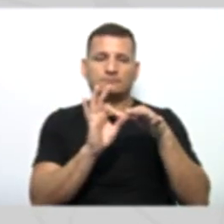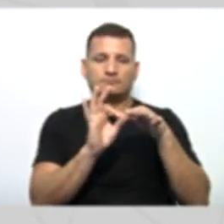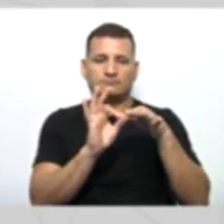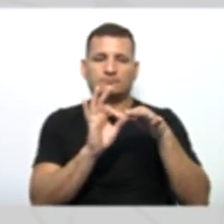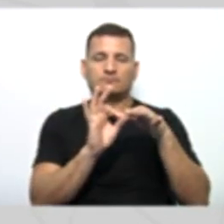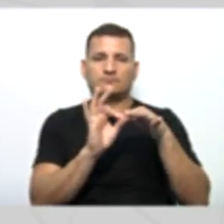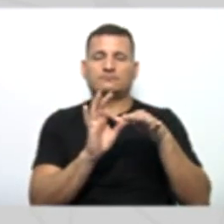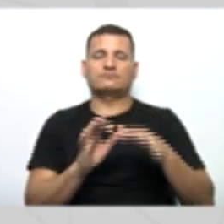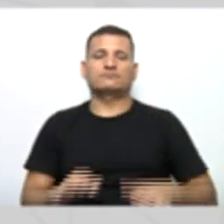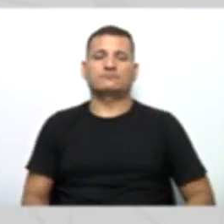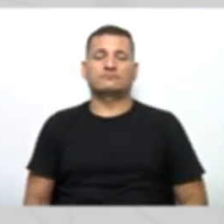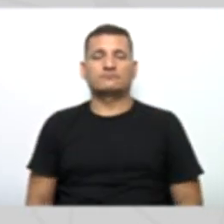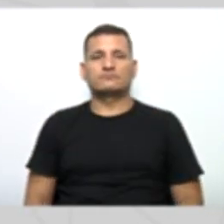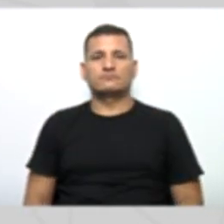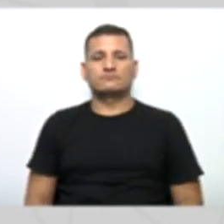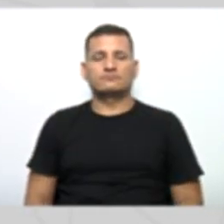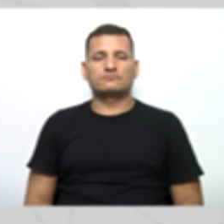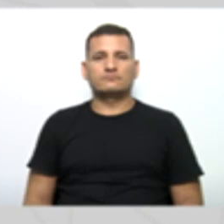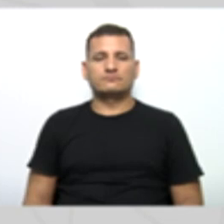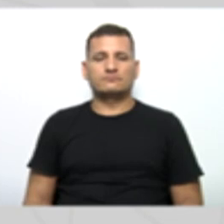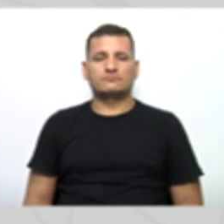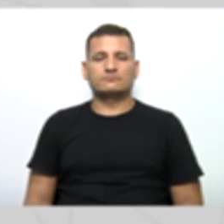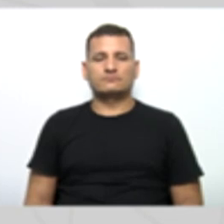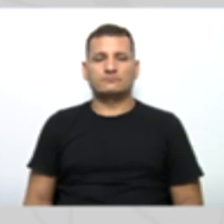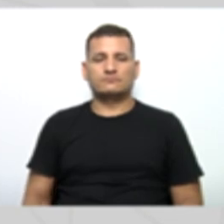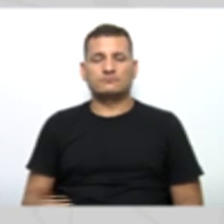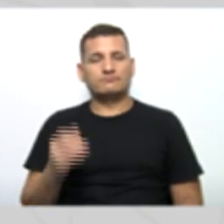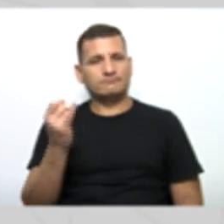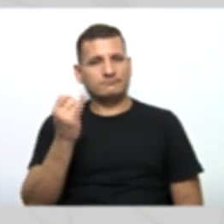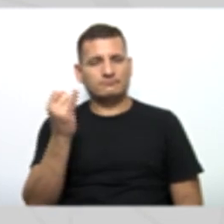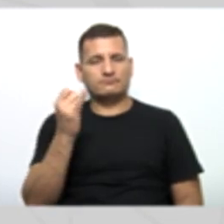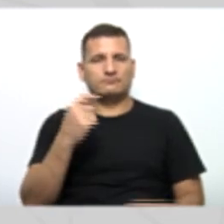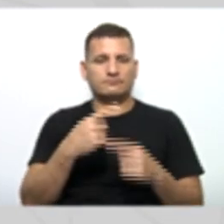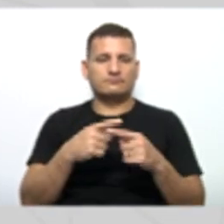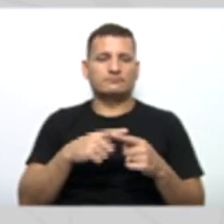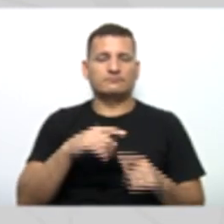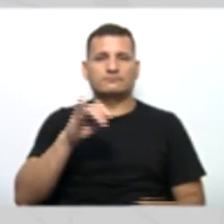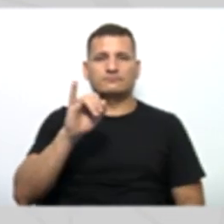muito importante, porque, ó, imprimir